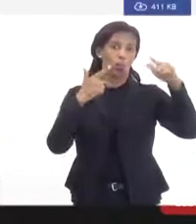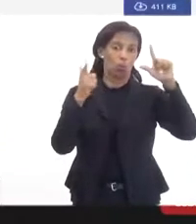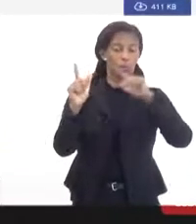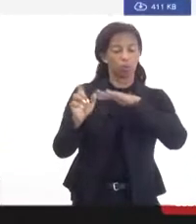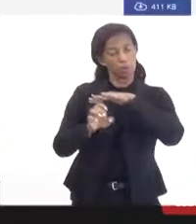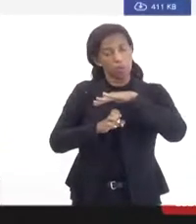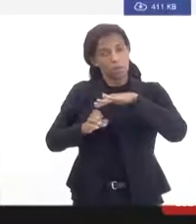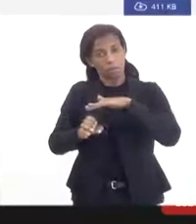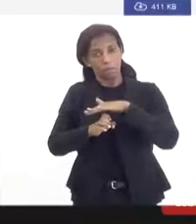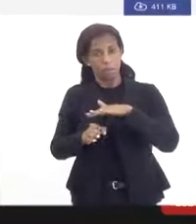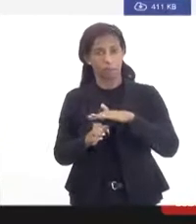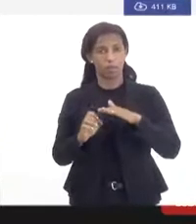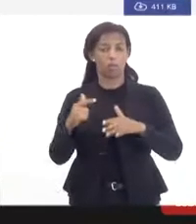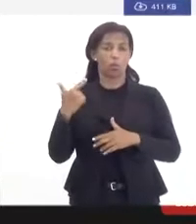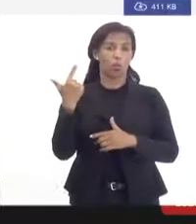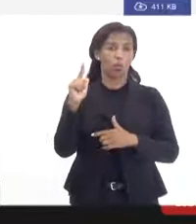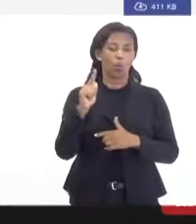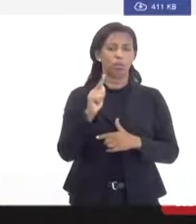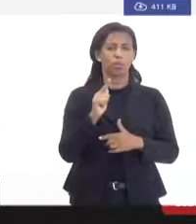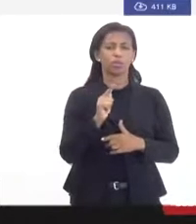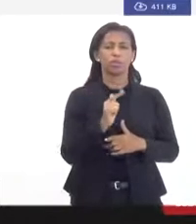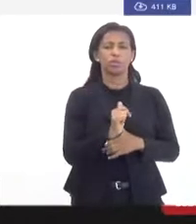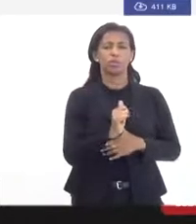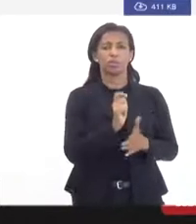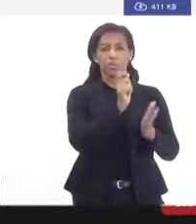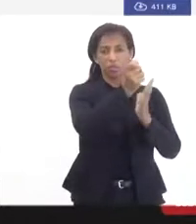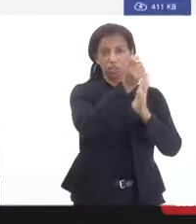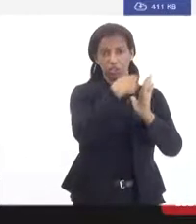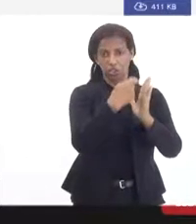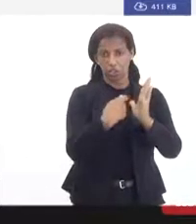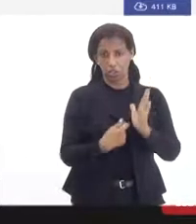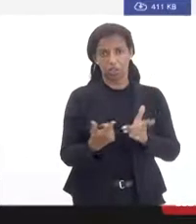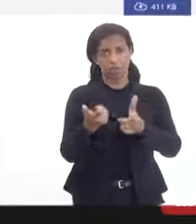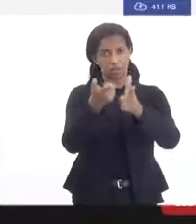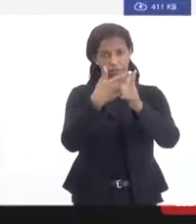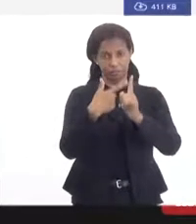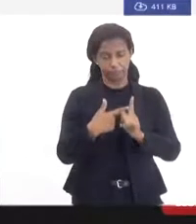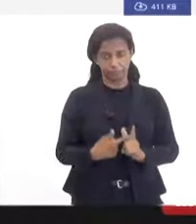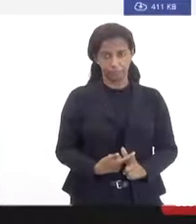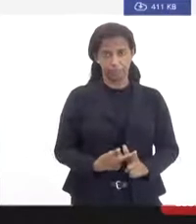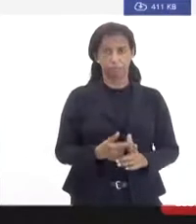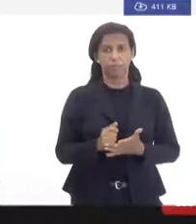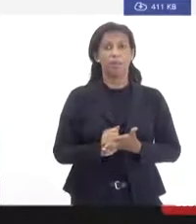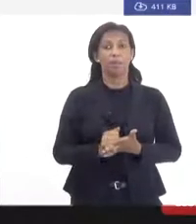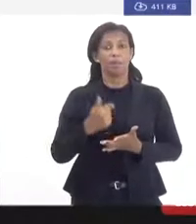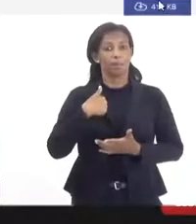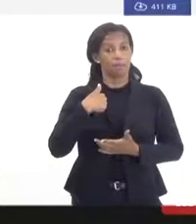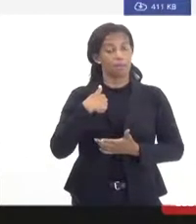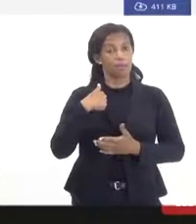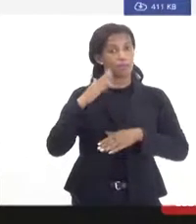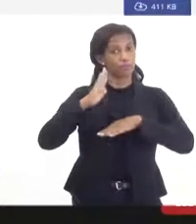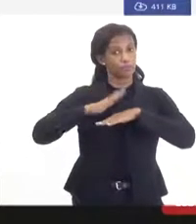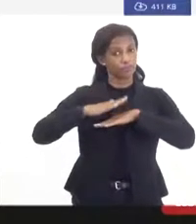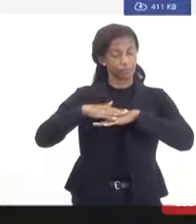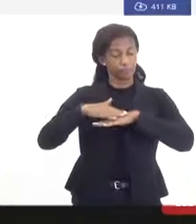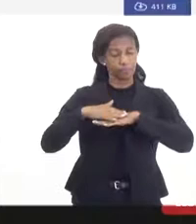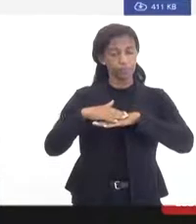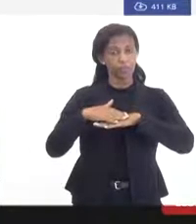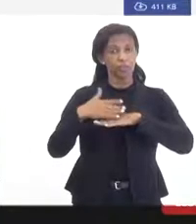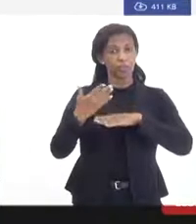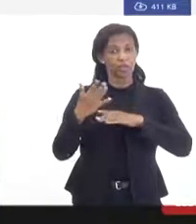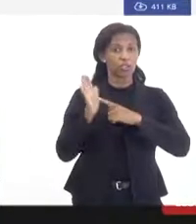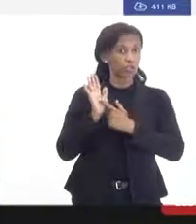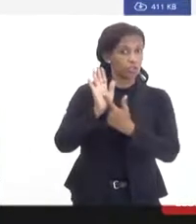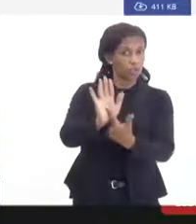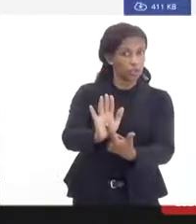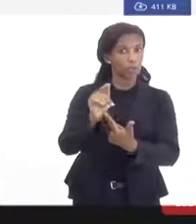empresas concessionárias inscritas em dívida. Mas aí eu preferi, diante desse cenário,